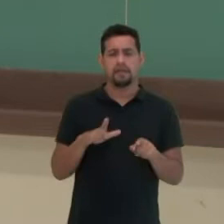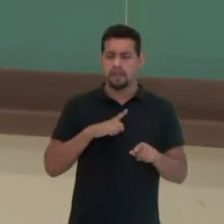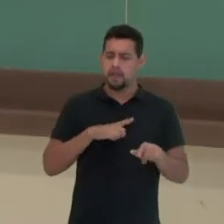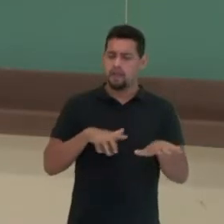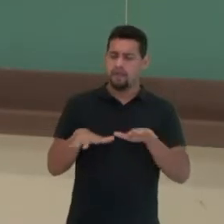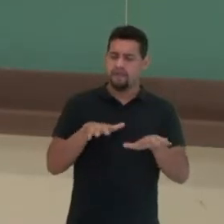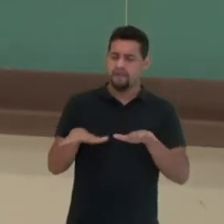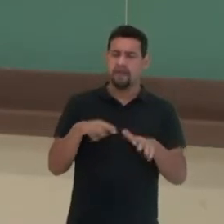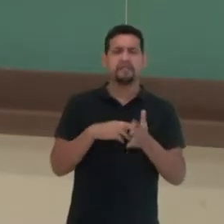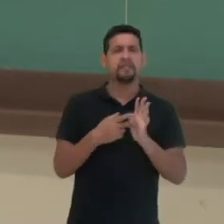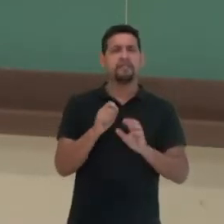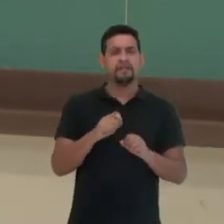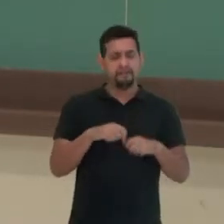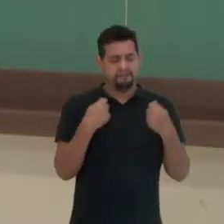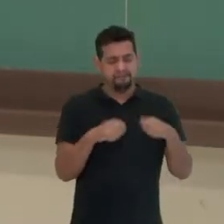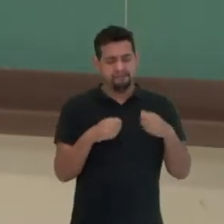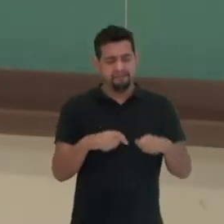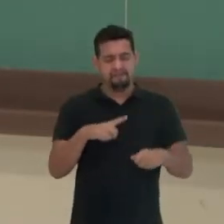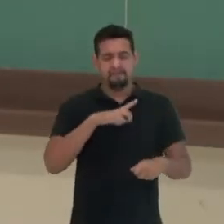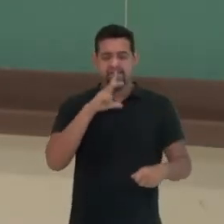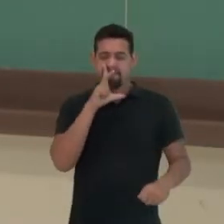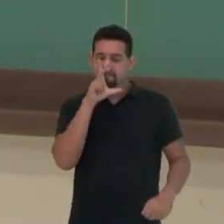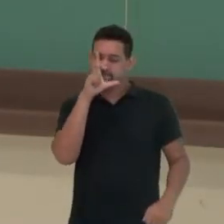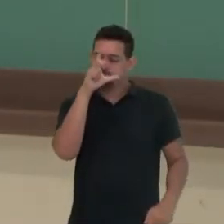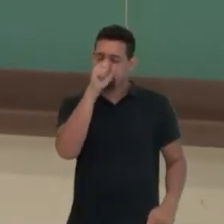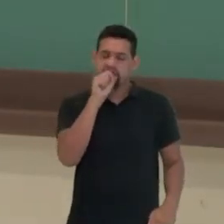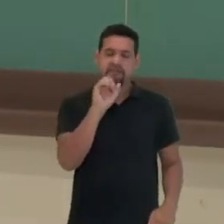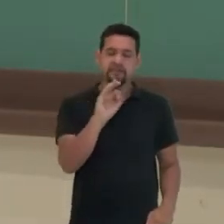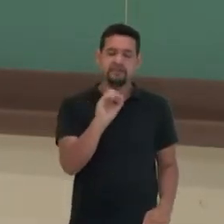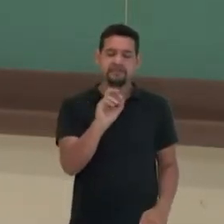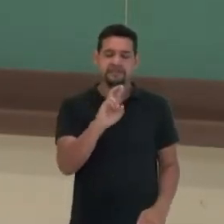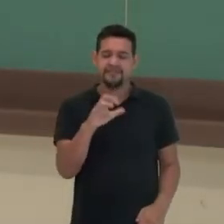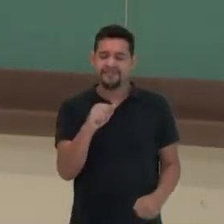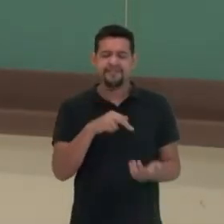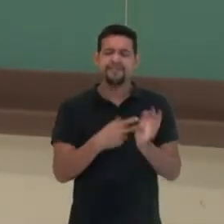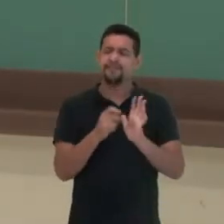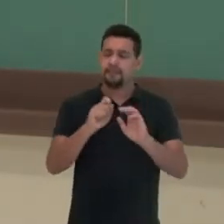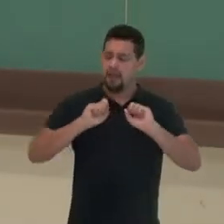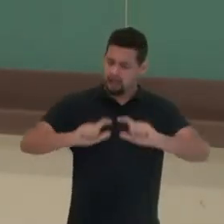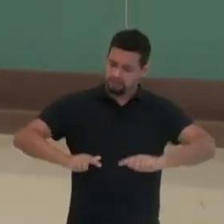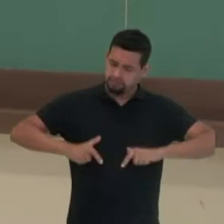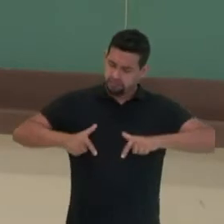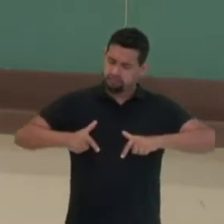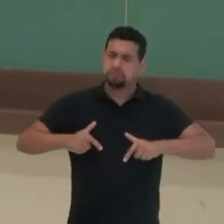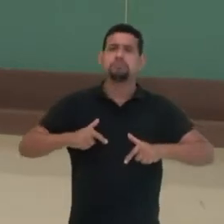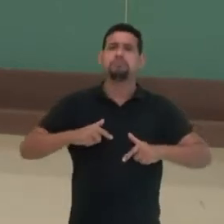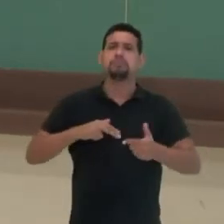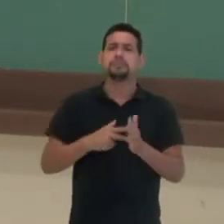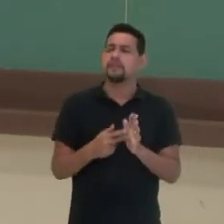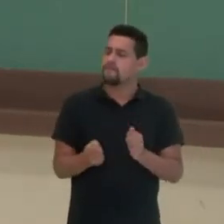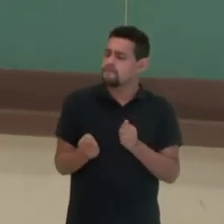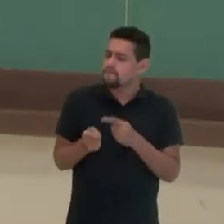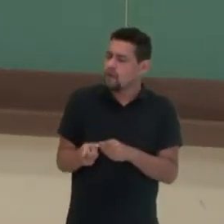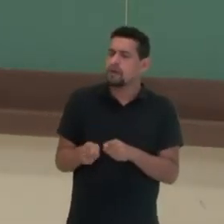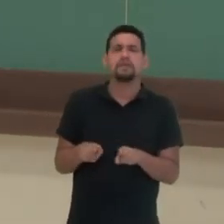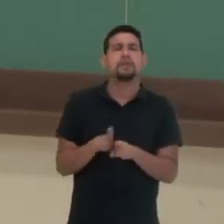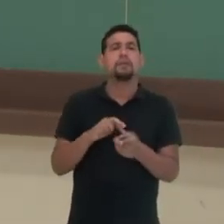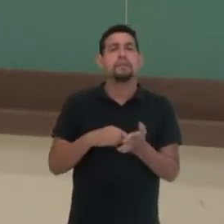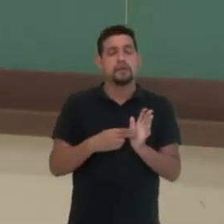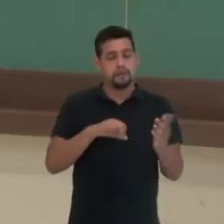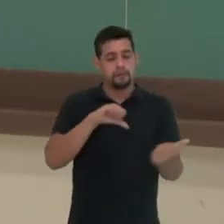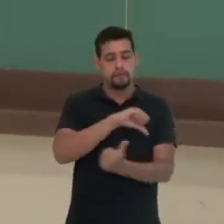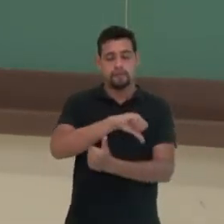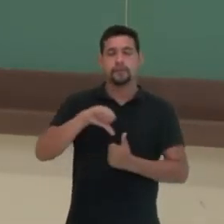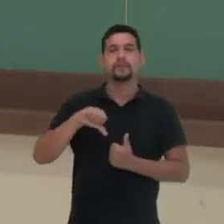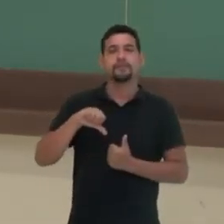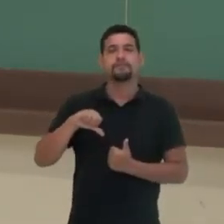movimento é necessário ter força. O que é a força? É uma ação. É uma ação que provoca,